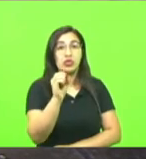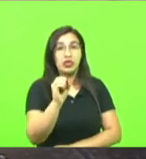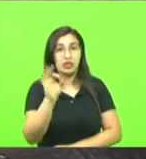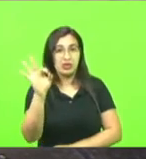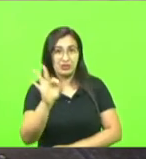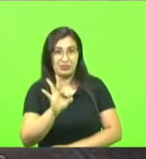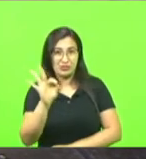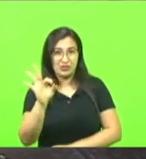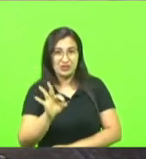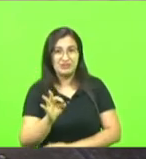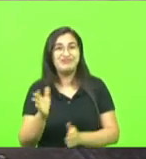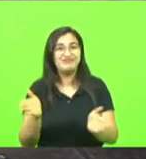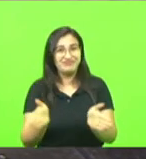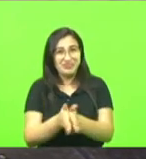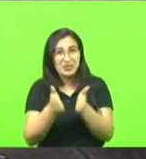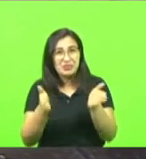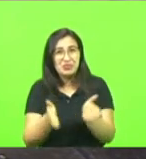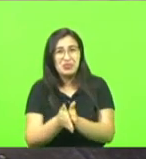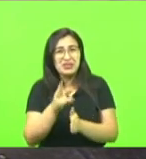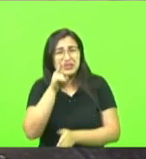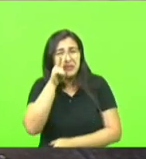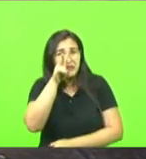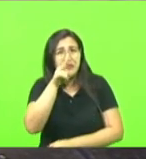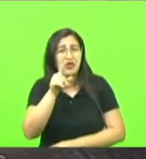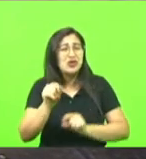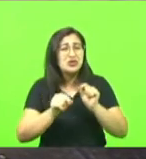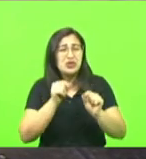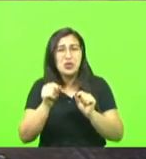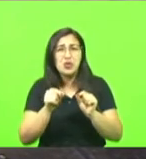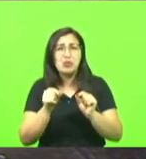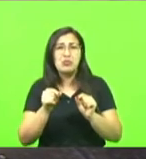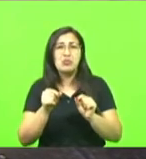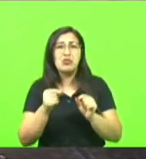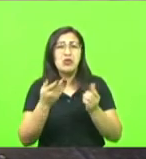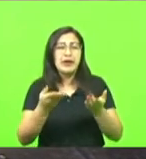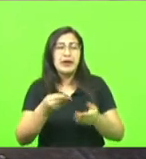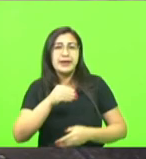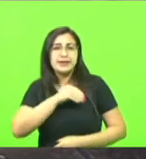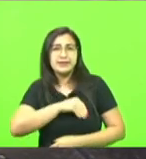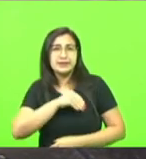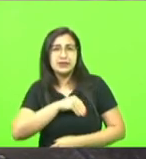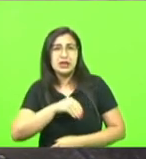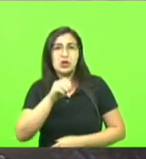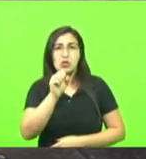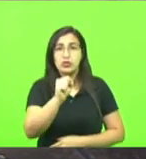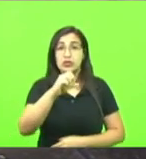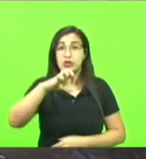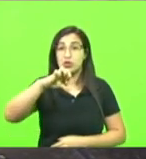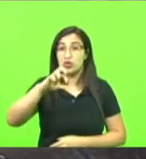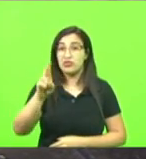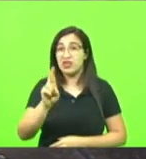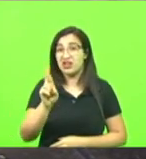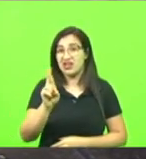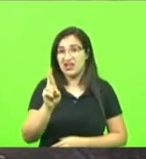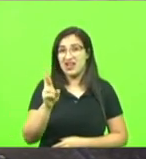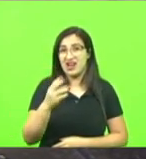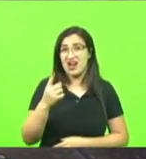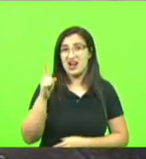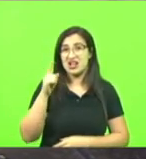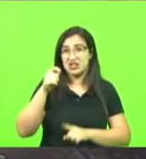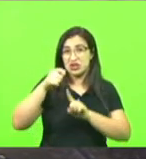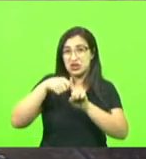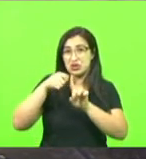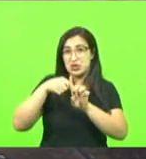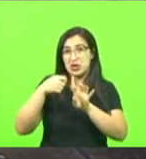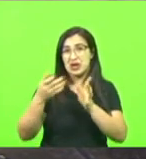pobreza extrema, isso é aquelas pessoas que vivem com no máximo R$ 89,00, aumentou em 30% nas